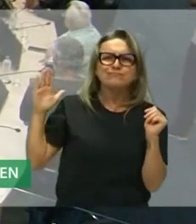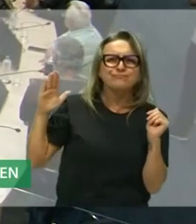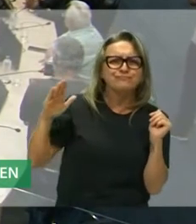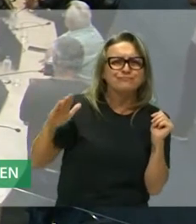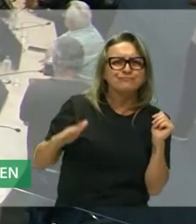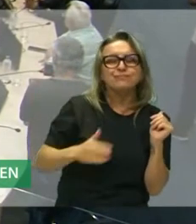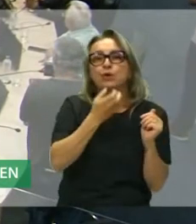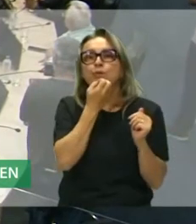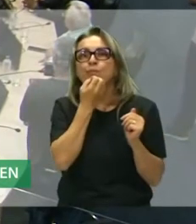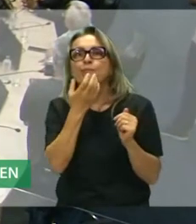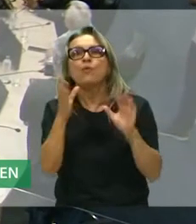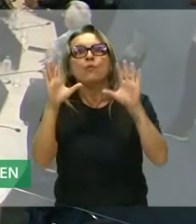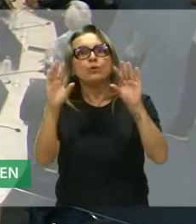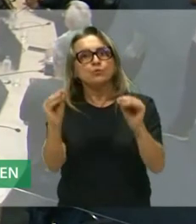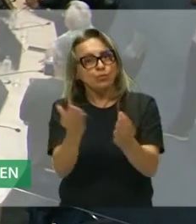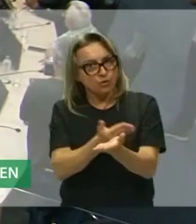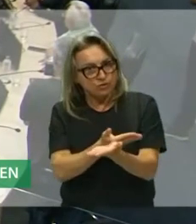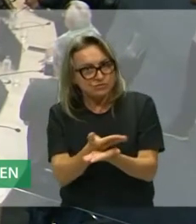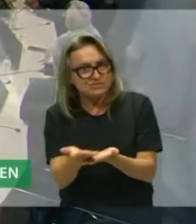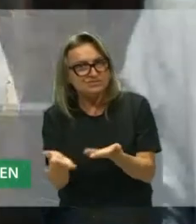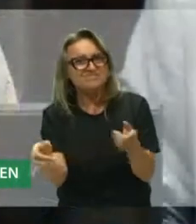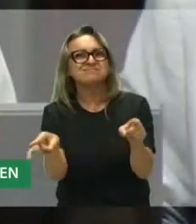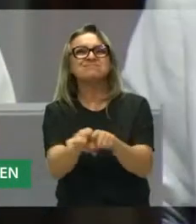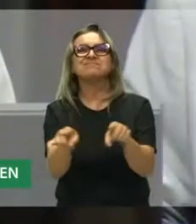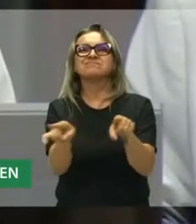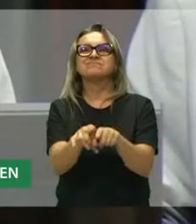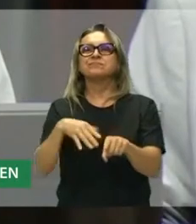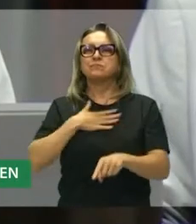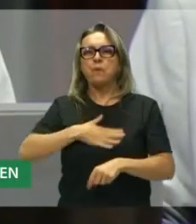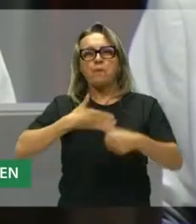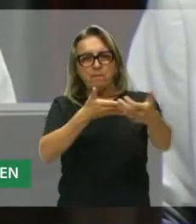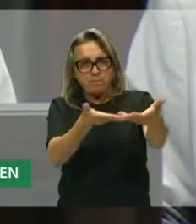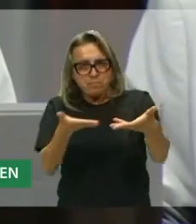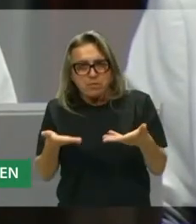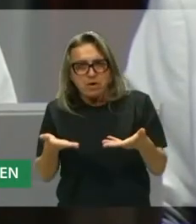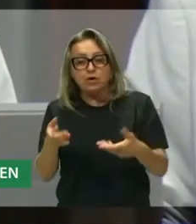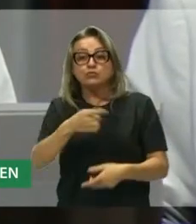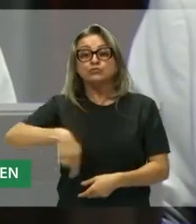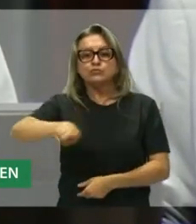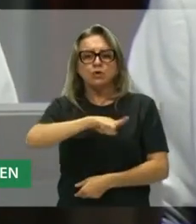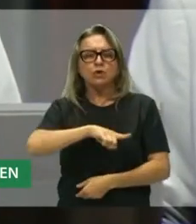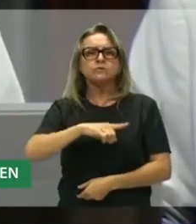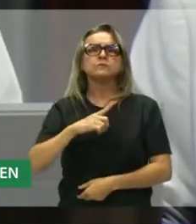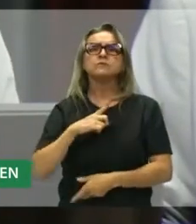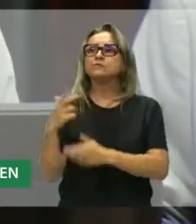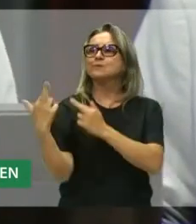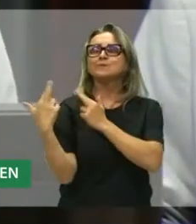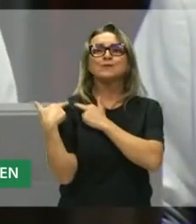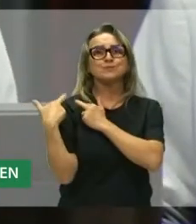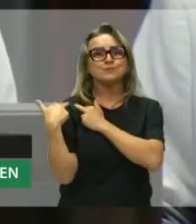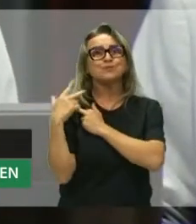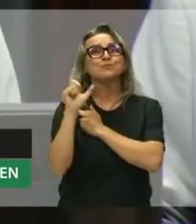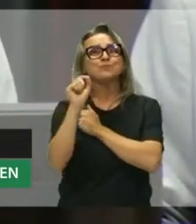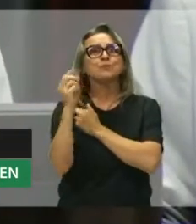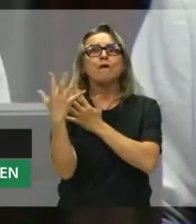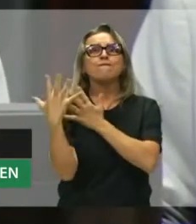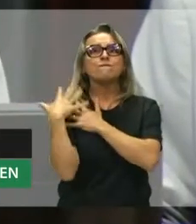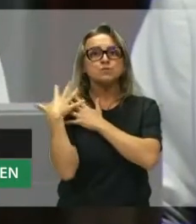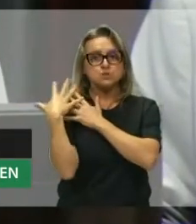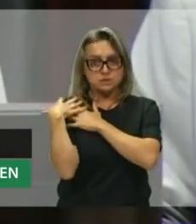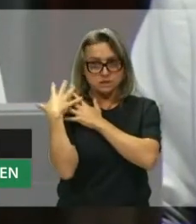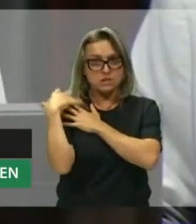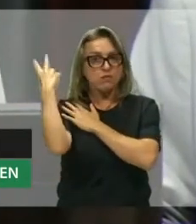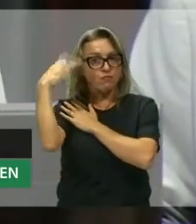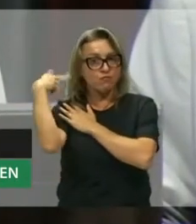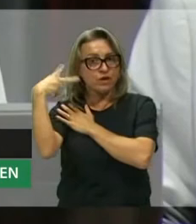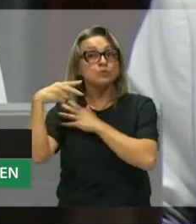bem-vindos. Nós temos o dever, no exercício da vereança, de prestar conta à